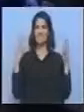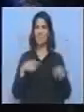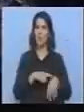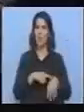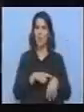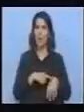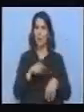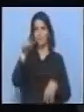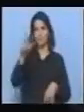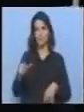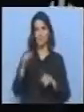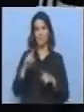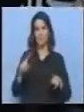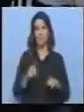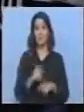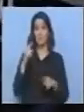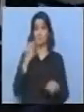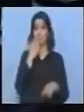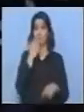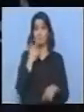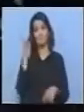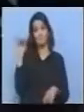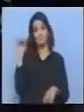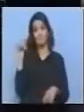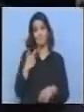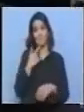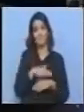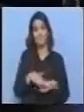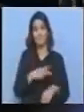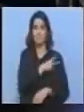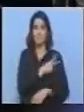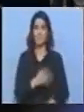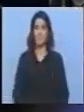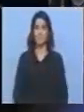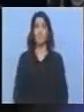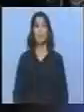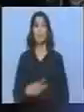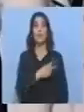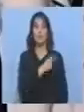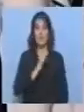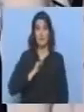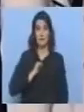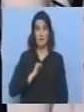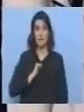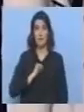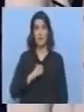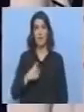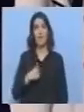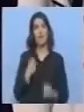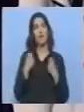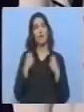aplauso. Marcelo despede-se do Porto Seguro. A minha universidade foi sempre a minha praça